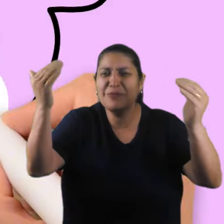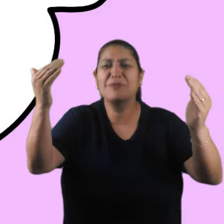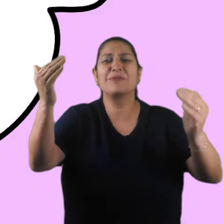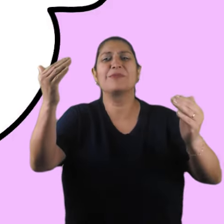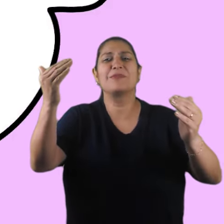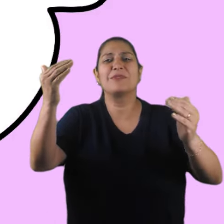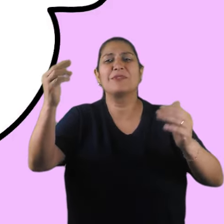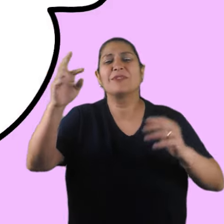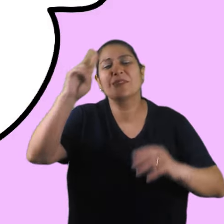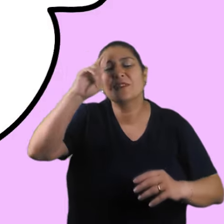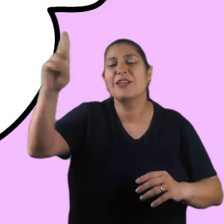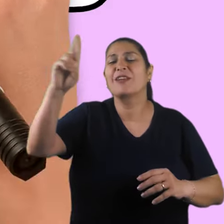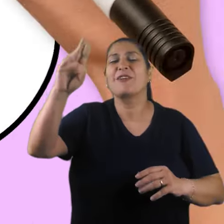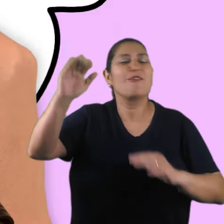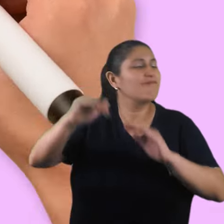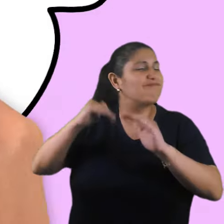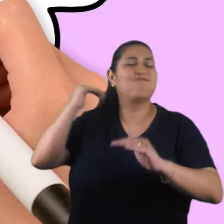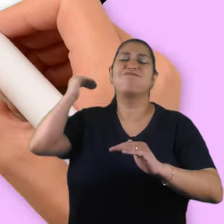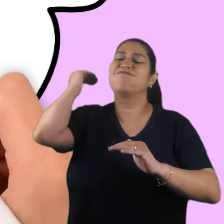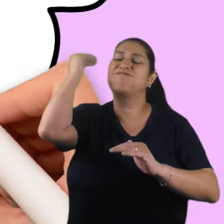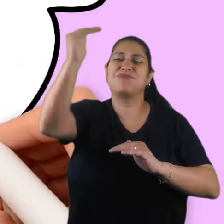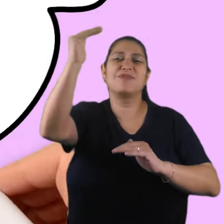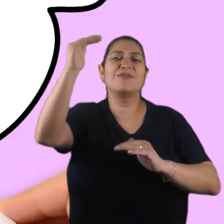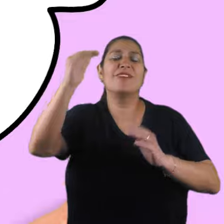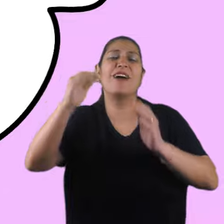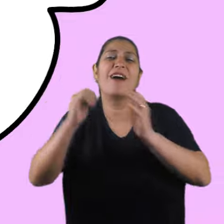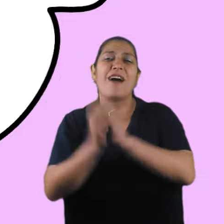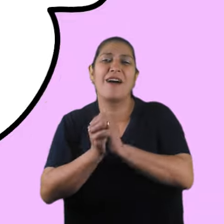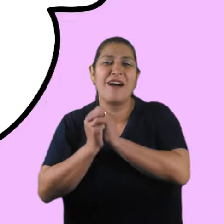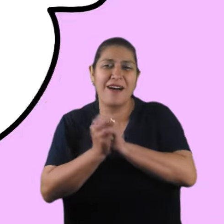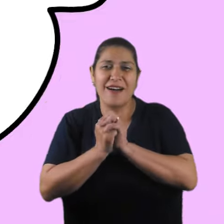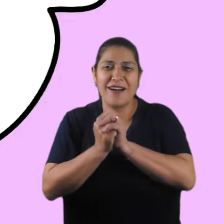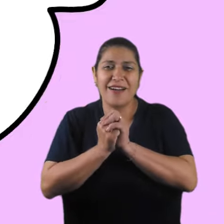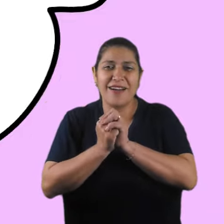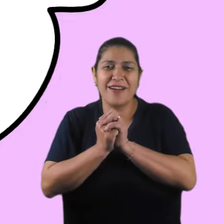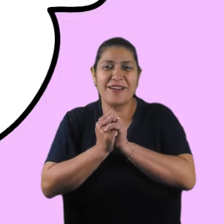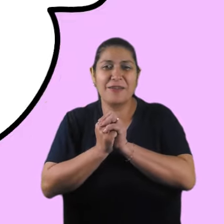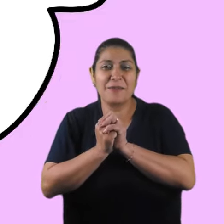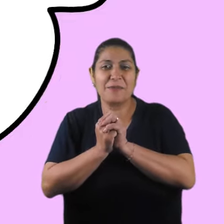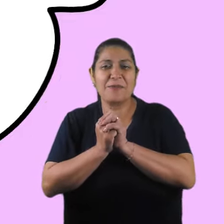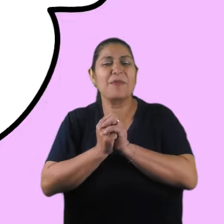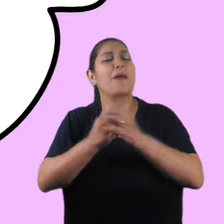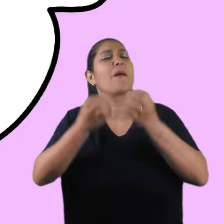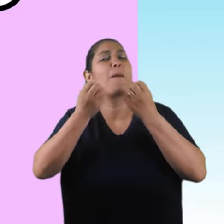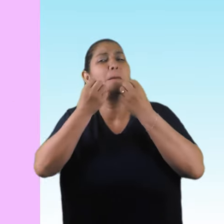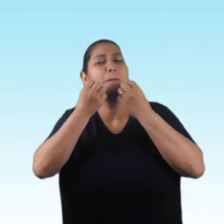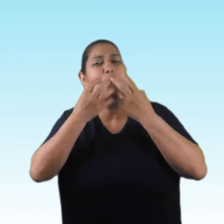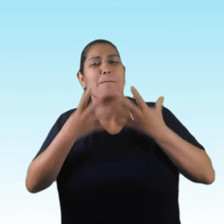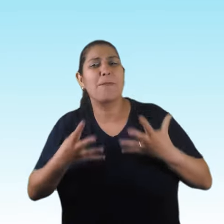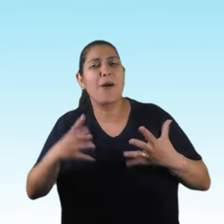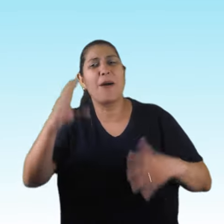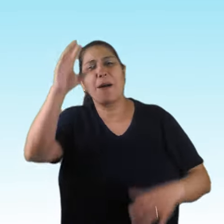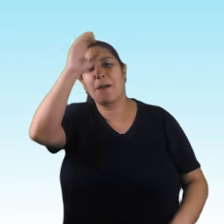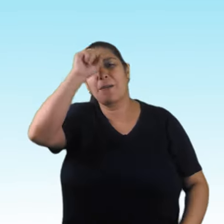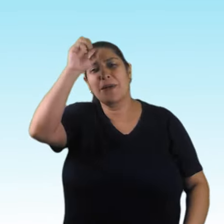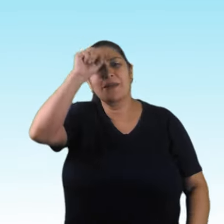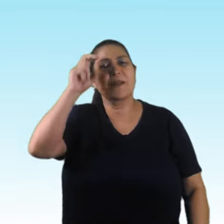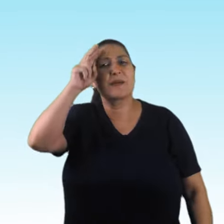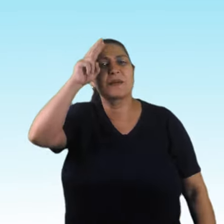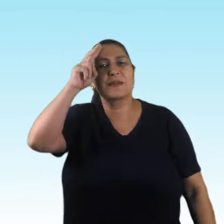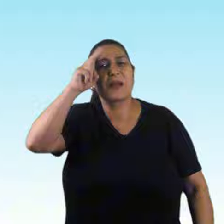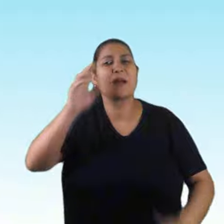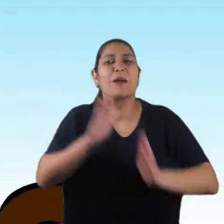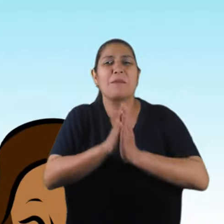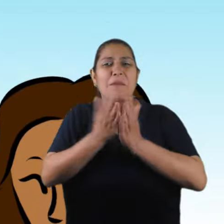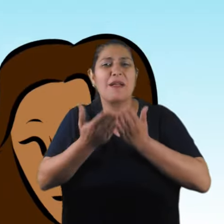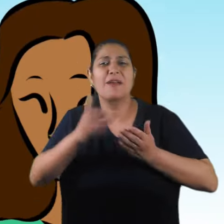Deus soberano, Rei dos reis e Senhor dos senhores. Amém! É